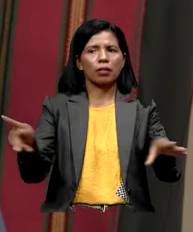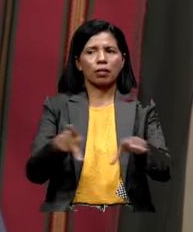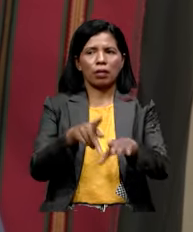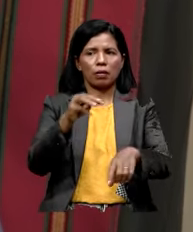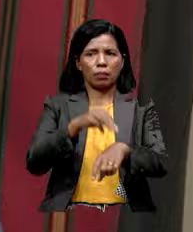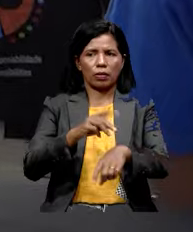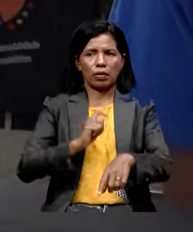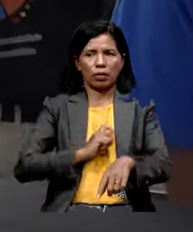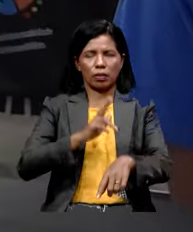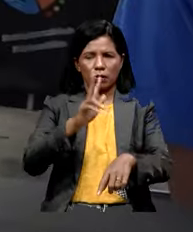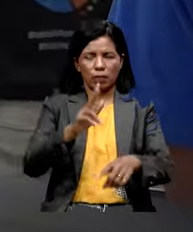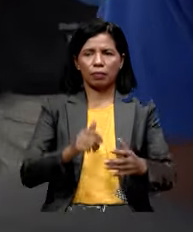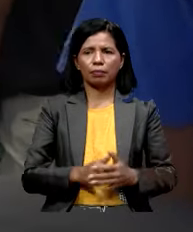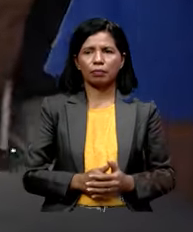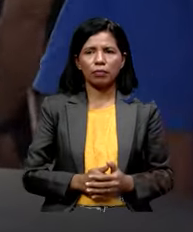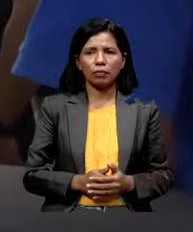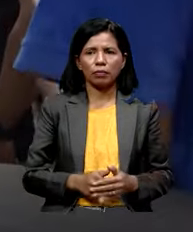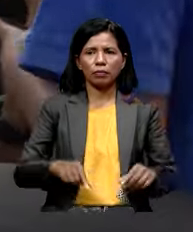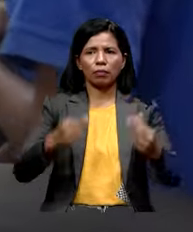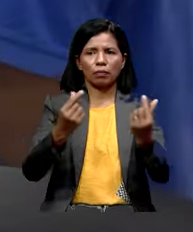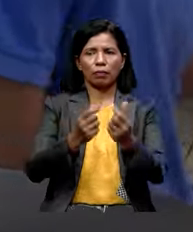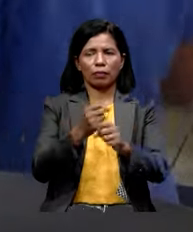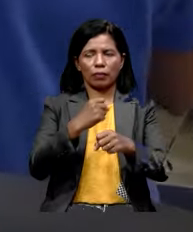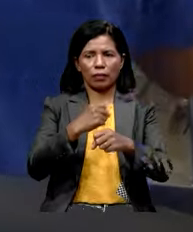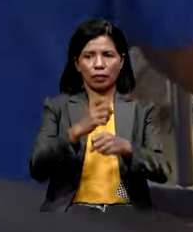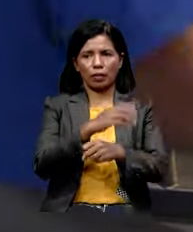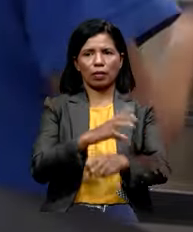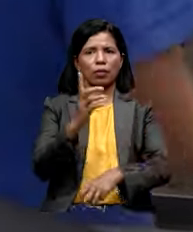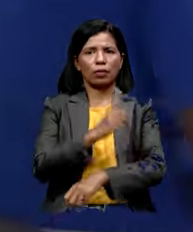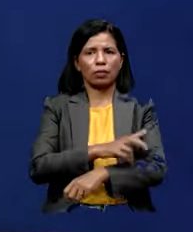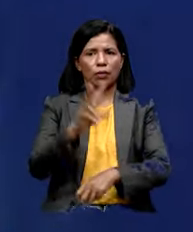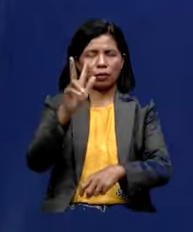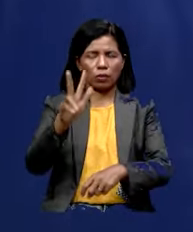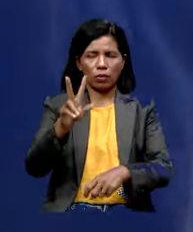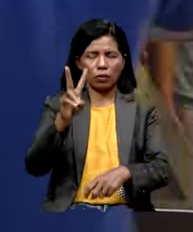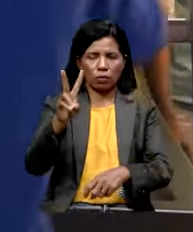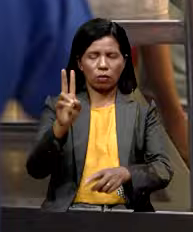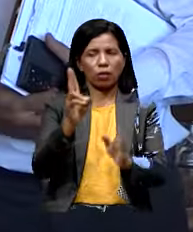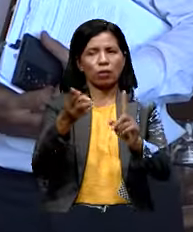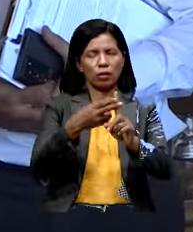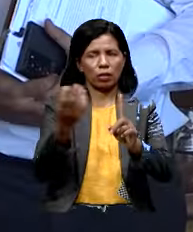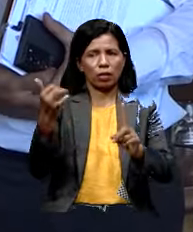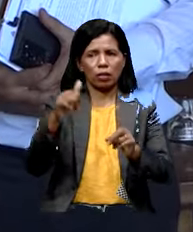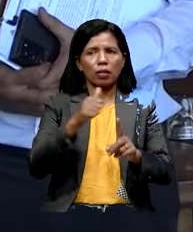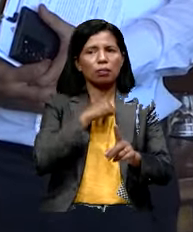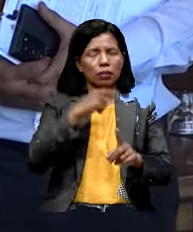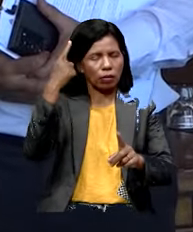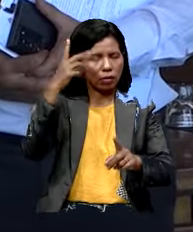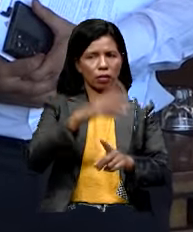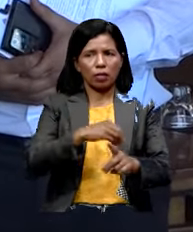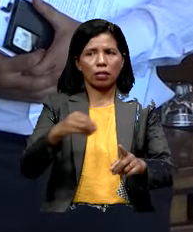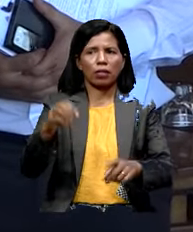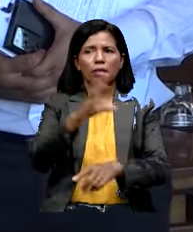a tasitolo. Inspeção na equipa conjunta halau durante loron rua ba hotel sira nebemak delegação Papa se estadia,